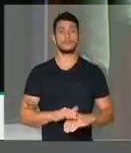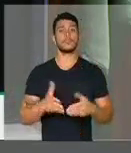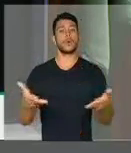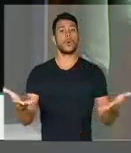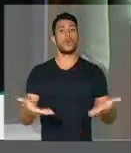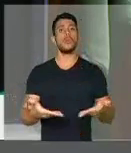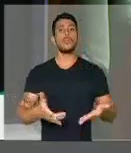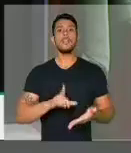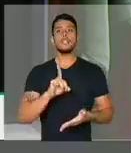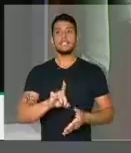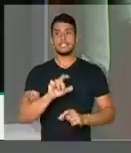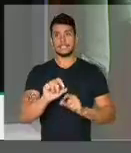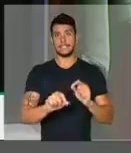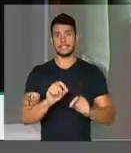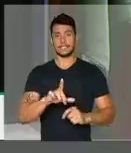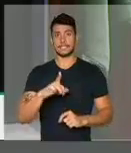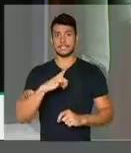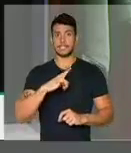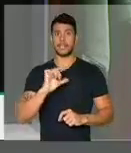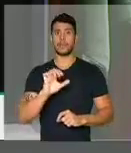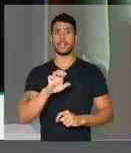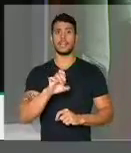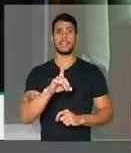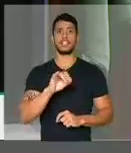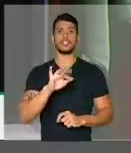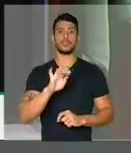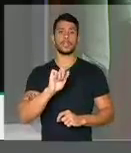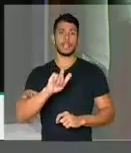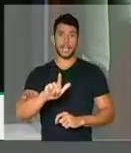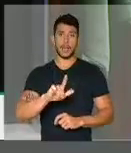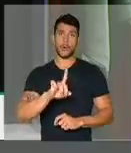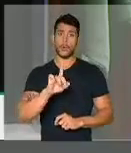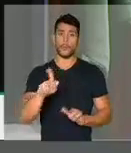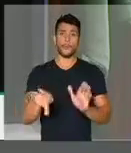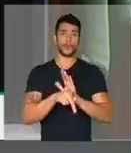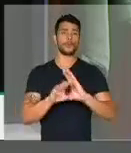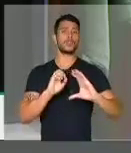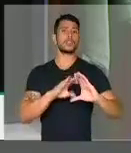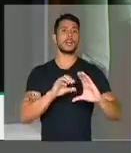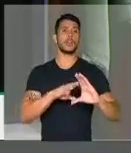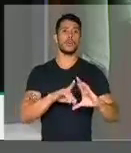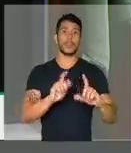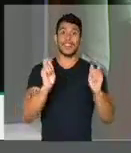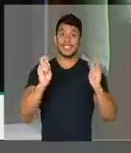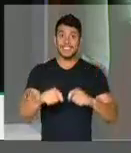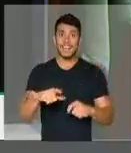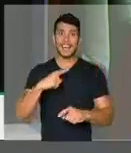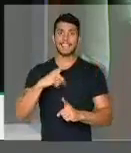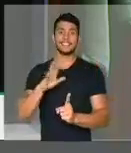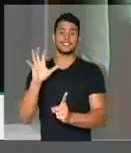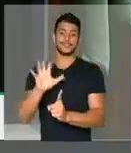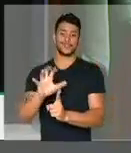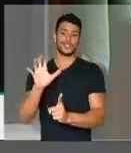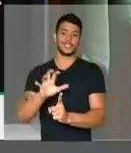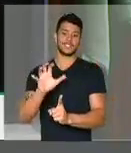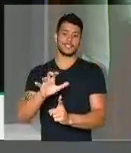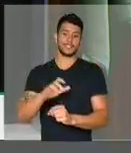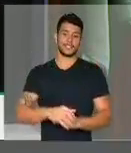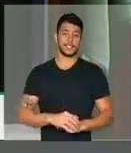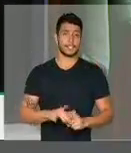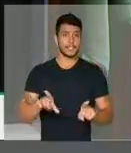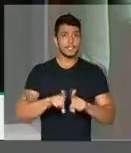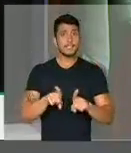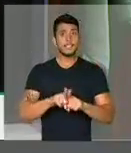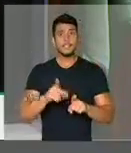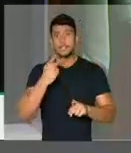hoje basta ser um editorialista da Rede Globo que ele passa a ter influência. Dizem